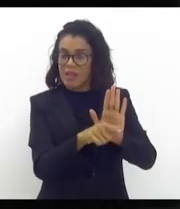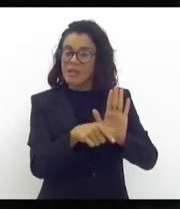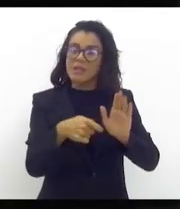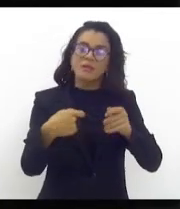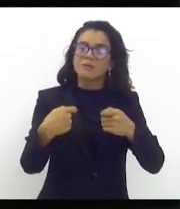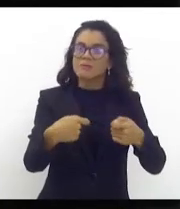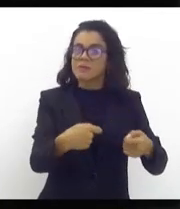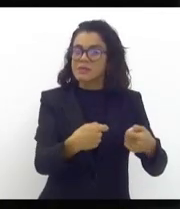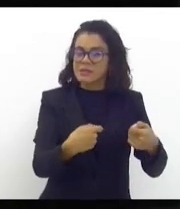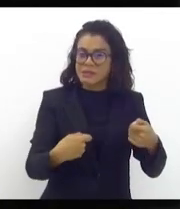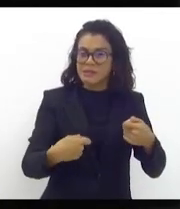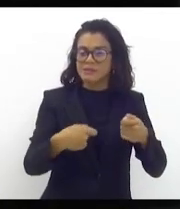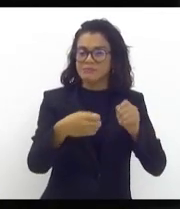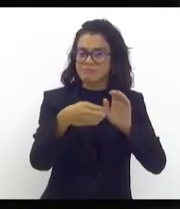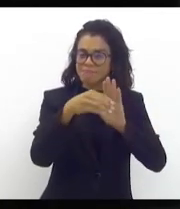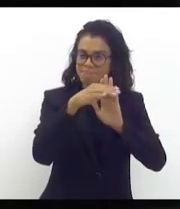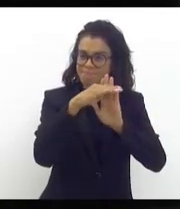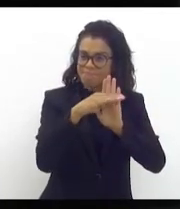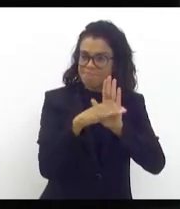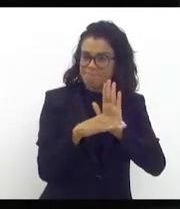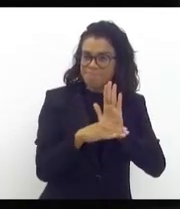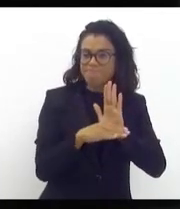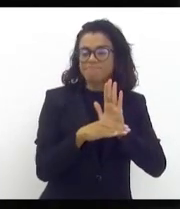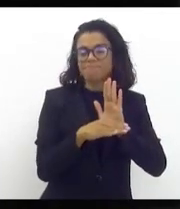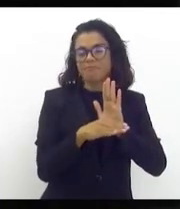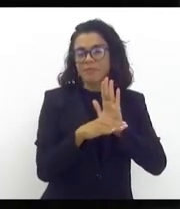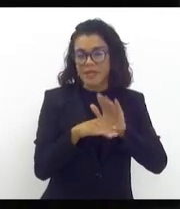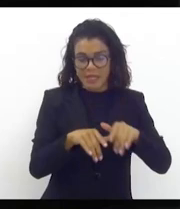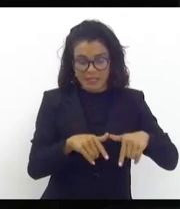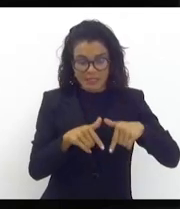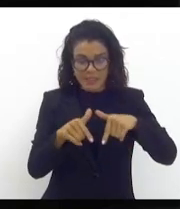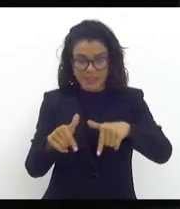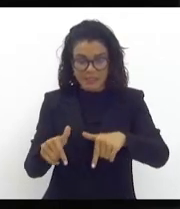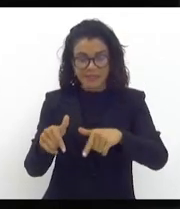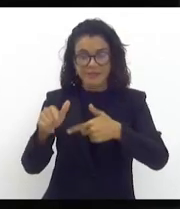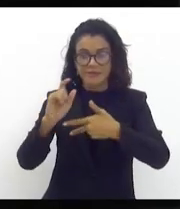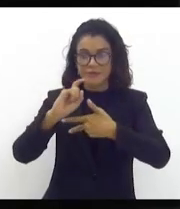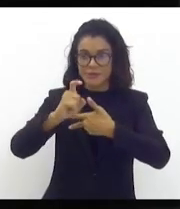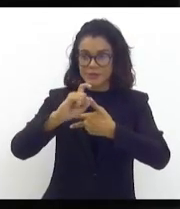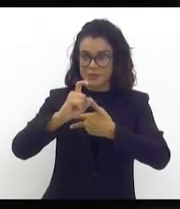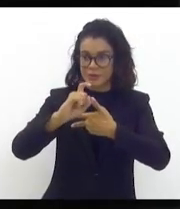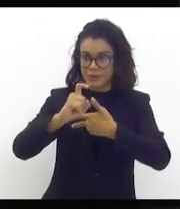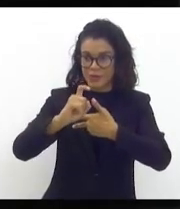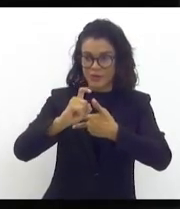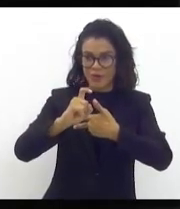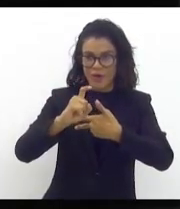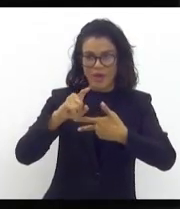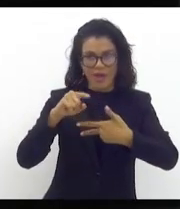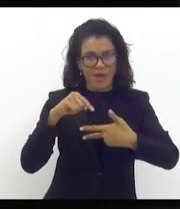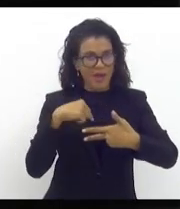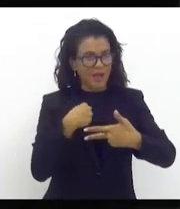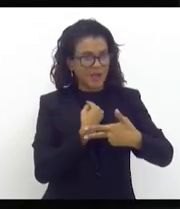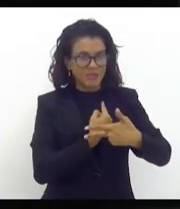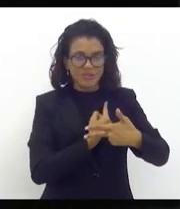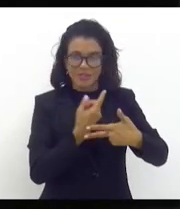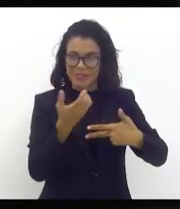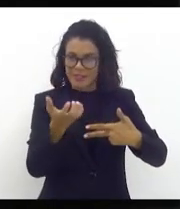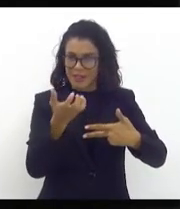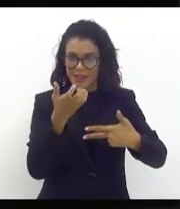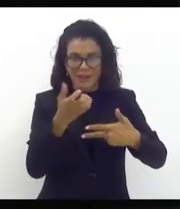em tese, ser da iniciativa do Poder Executivo, nós não fazemos questão de que essa